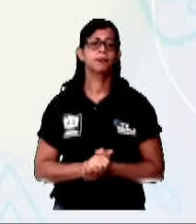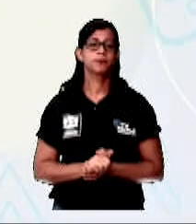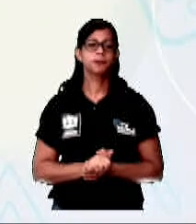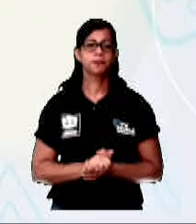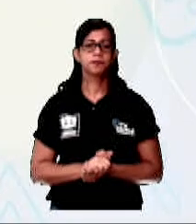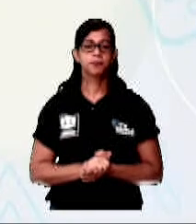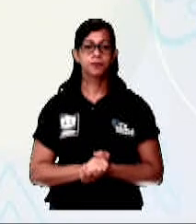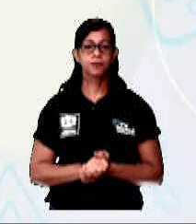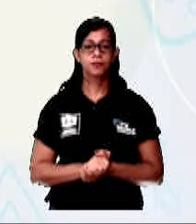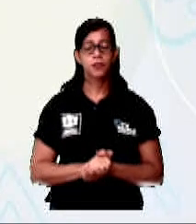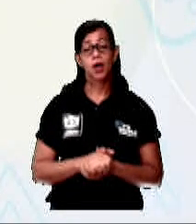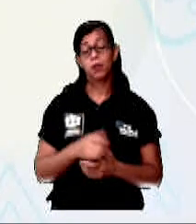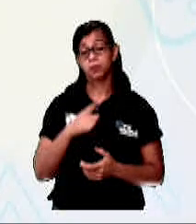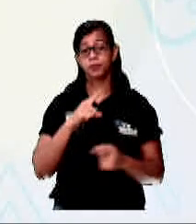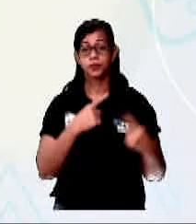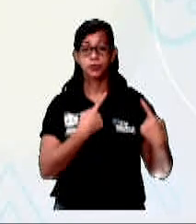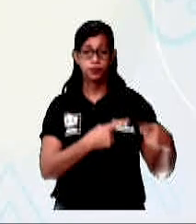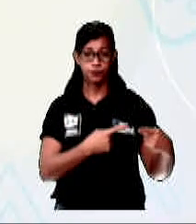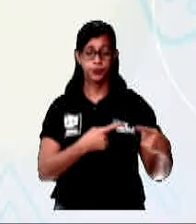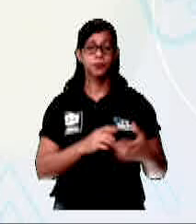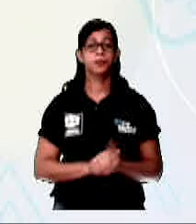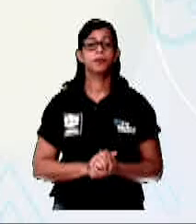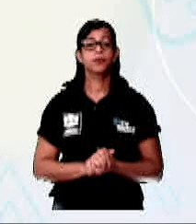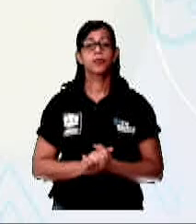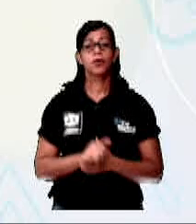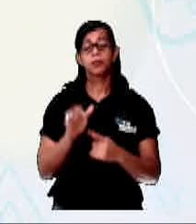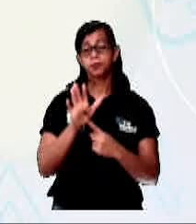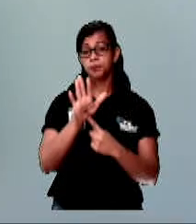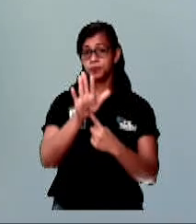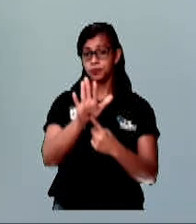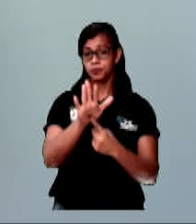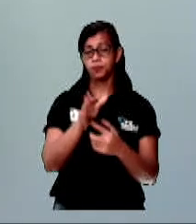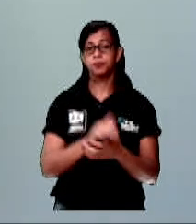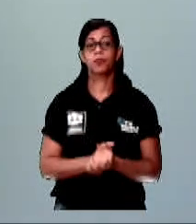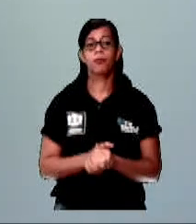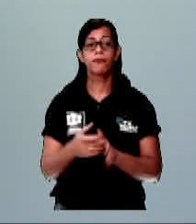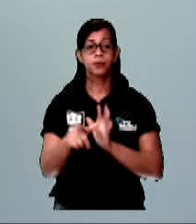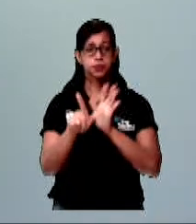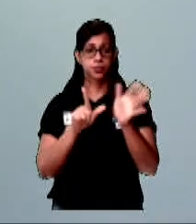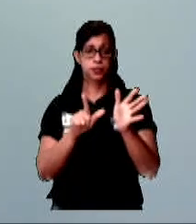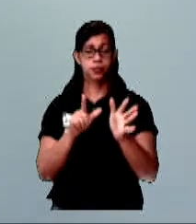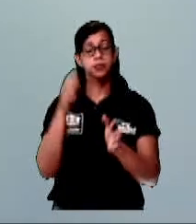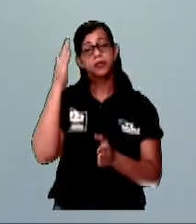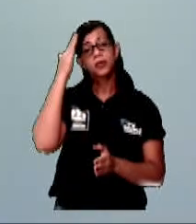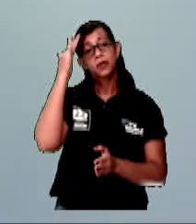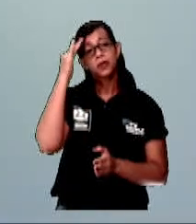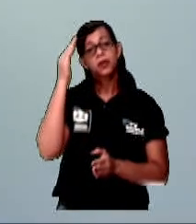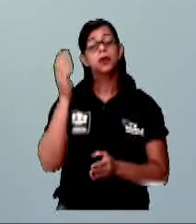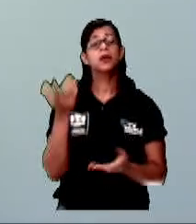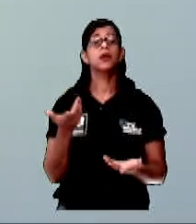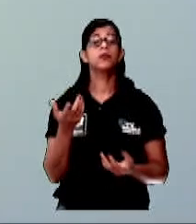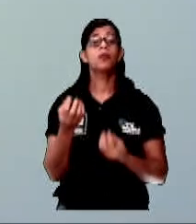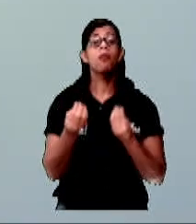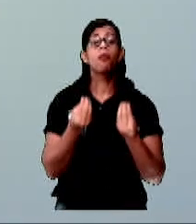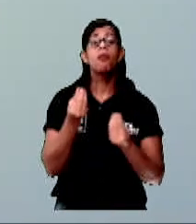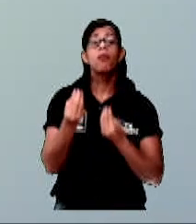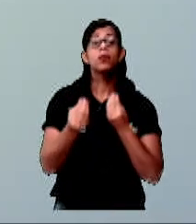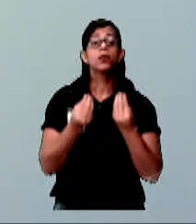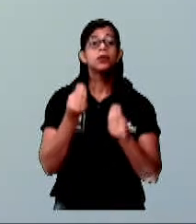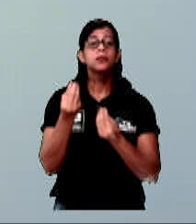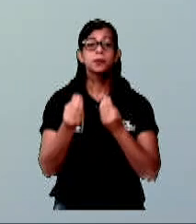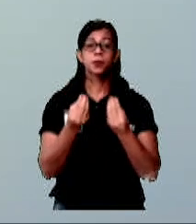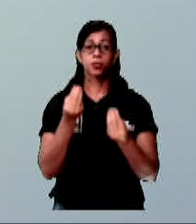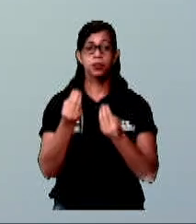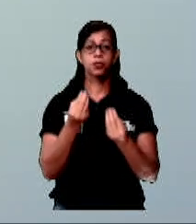Agora eu trouxe um desafio aqui para vocês e a gente vai, antes de ter o desafio, entender um pouquinho o comportamento dessa